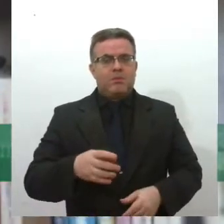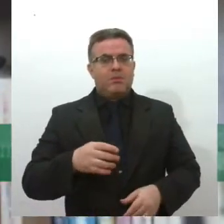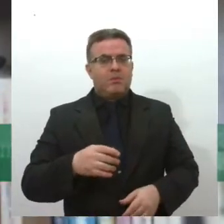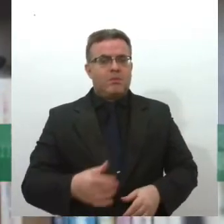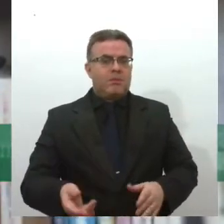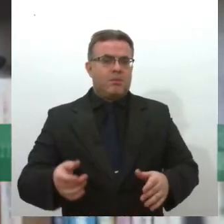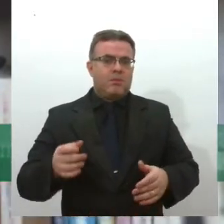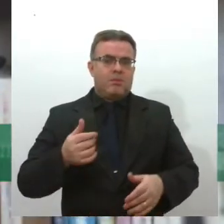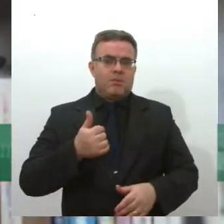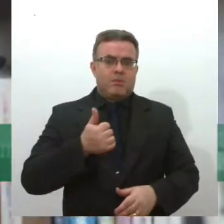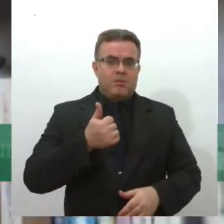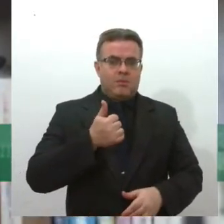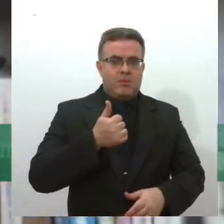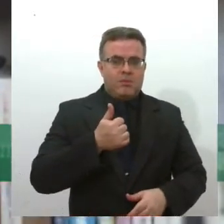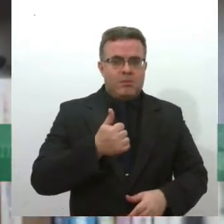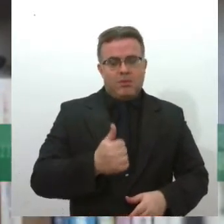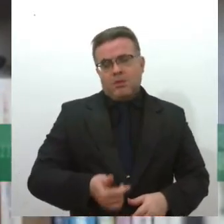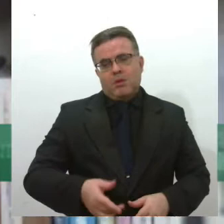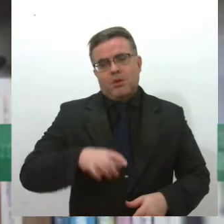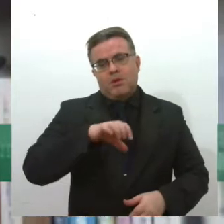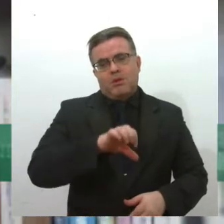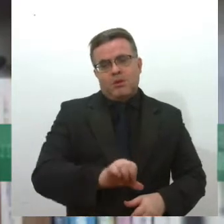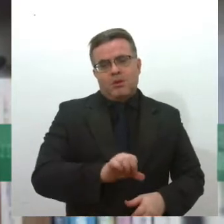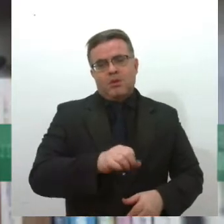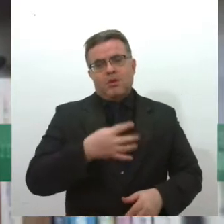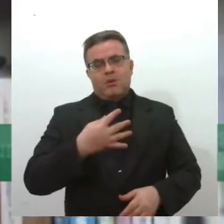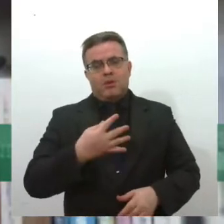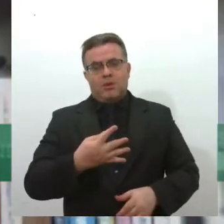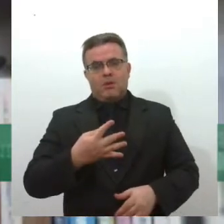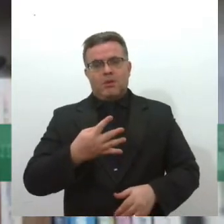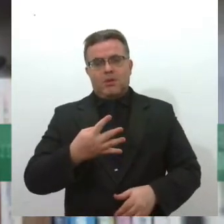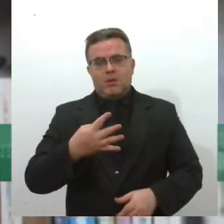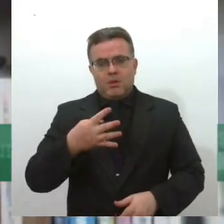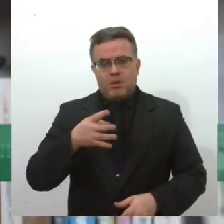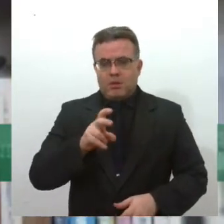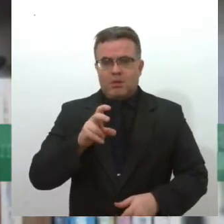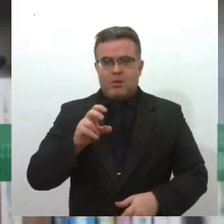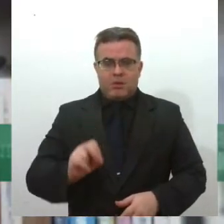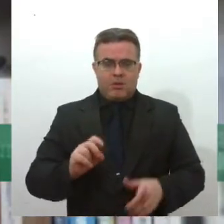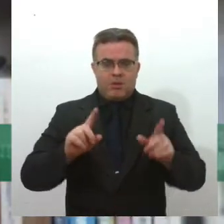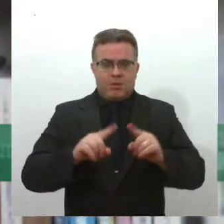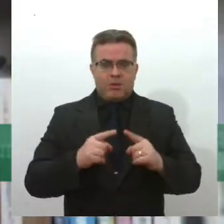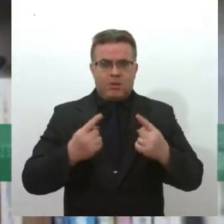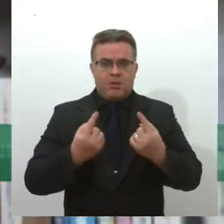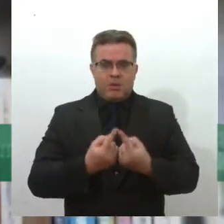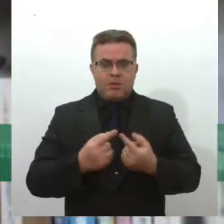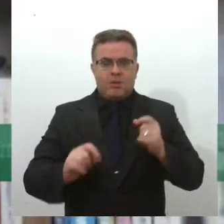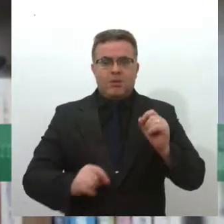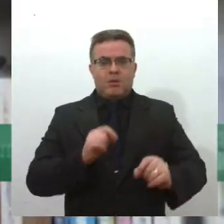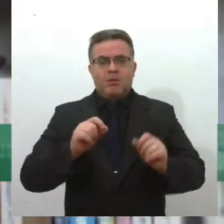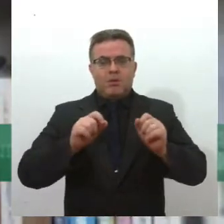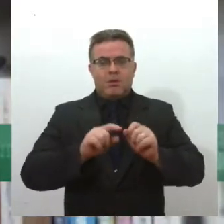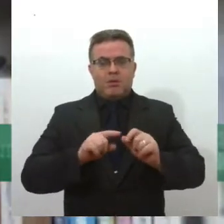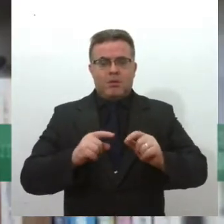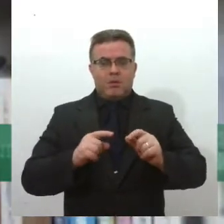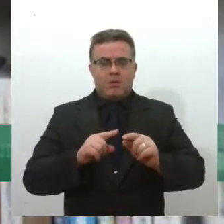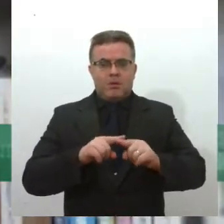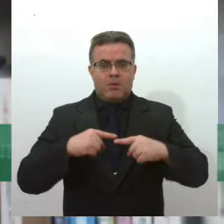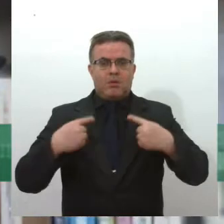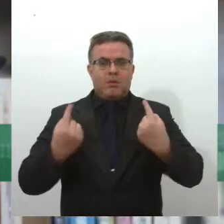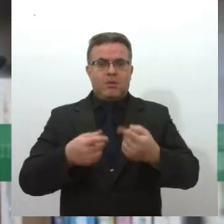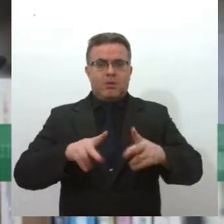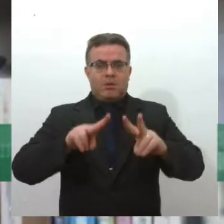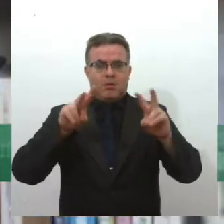né? Daqui a pouco vai começar na Câmara uma sessão plenária e está em pauta a